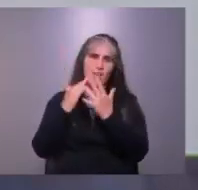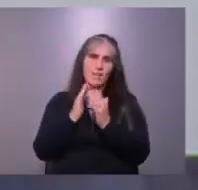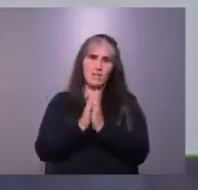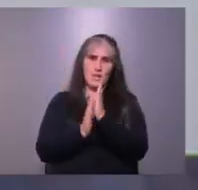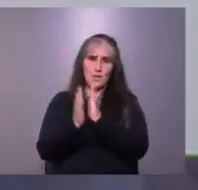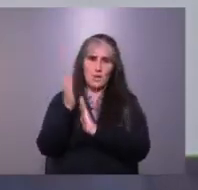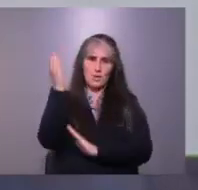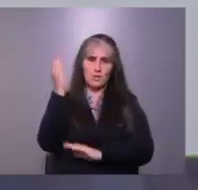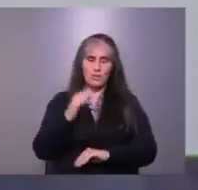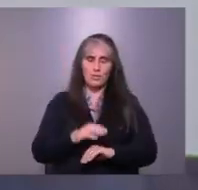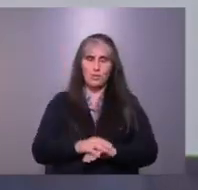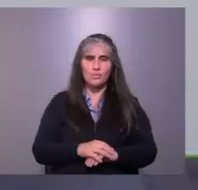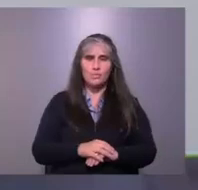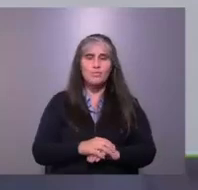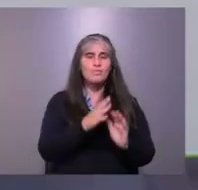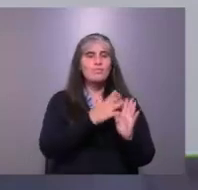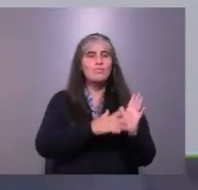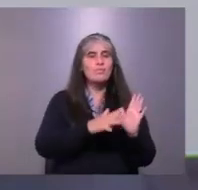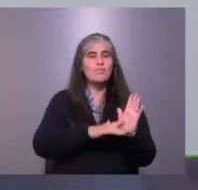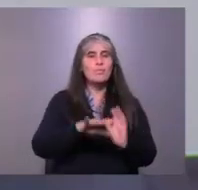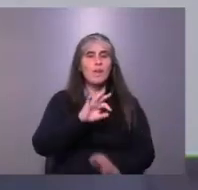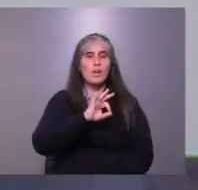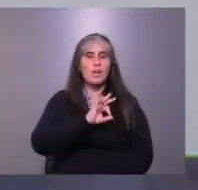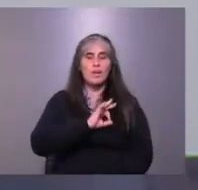O Senhor esteja convosco.